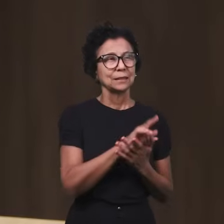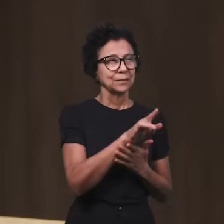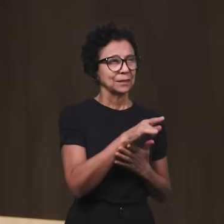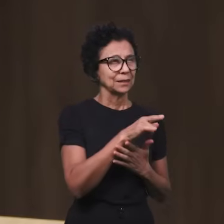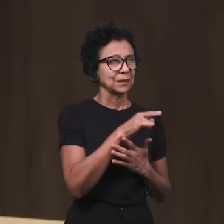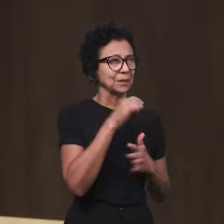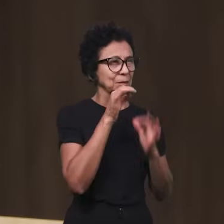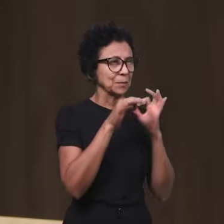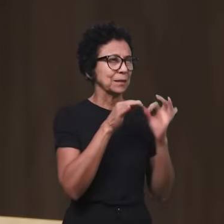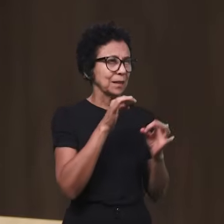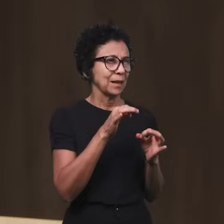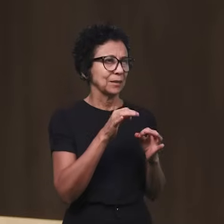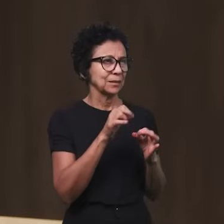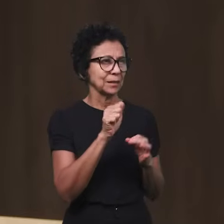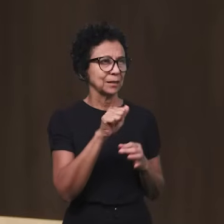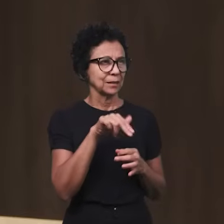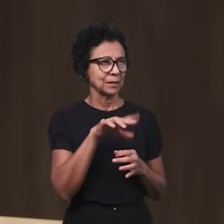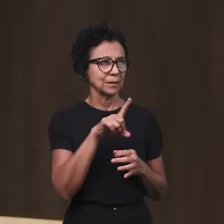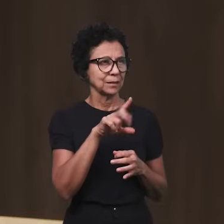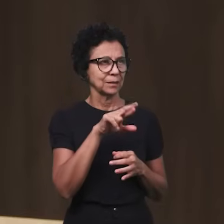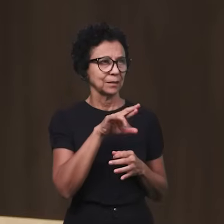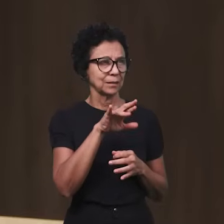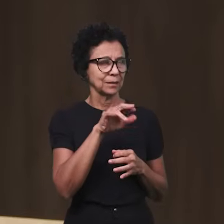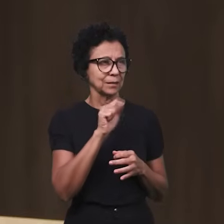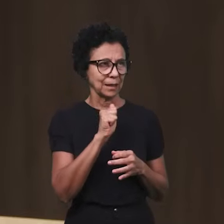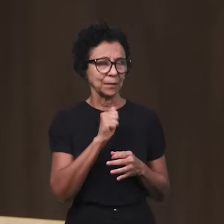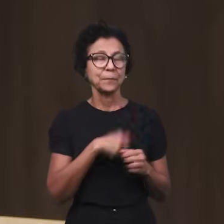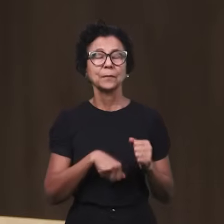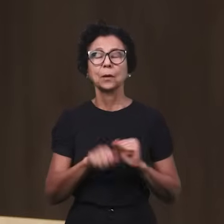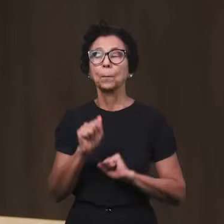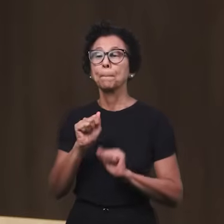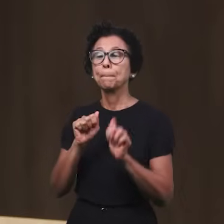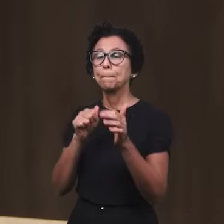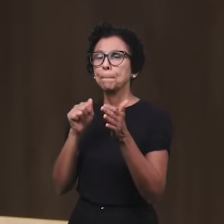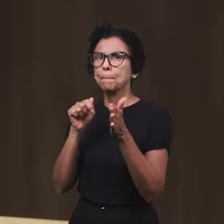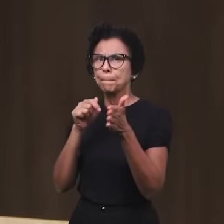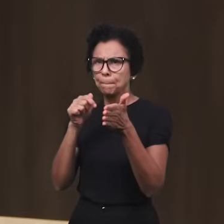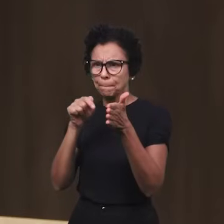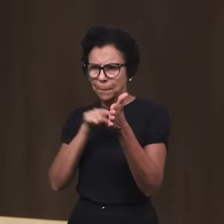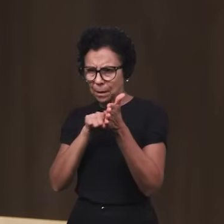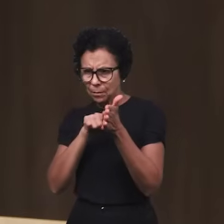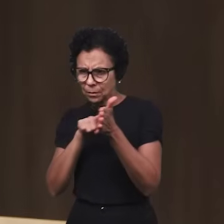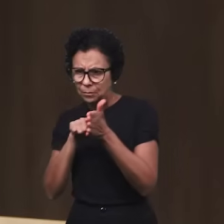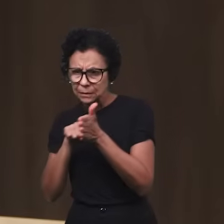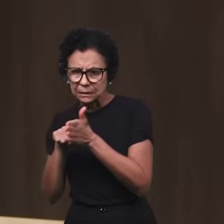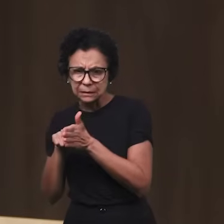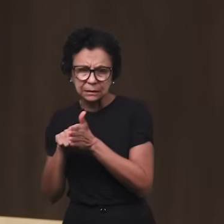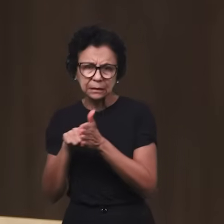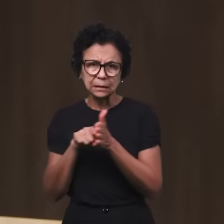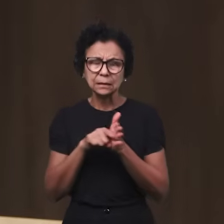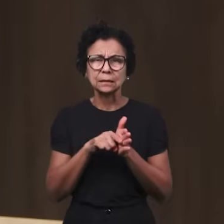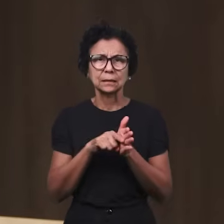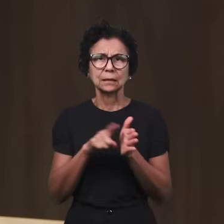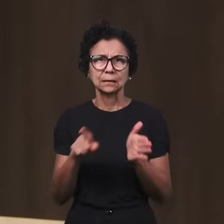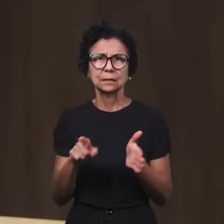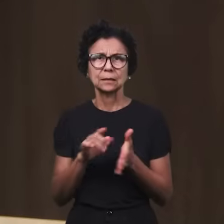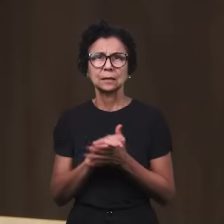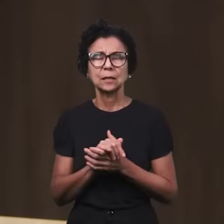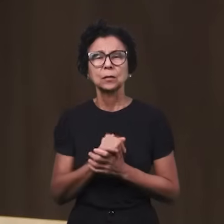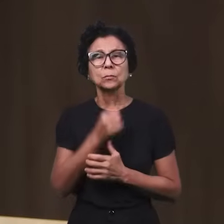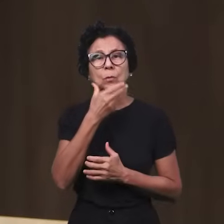comentário e essa pesquisa dizia que os homens, no